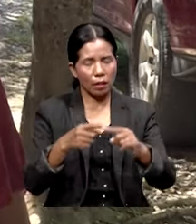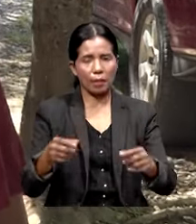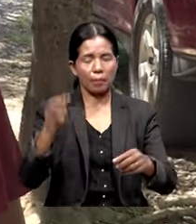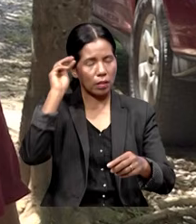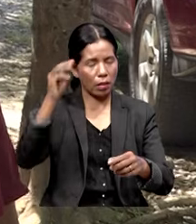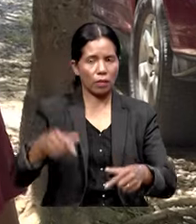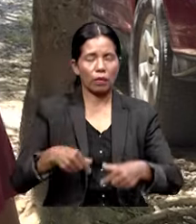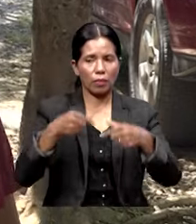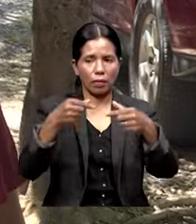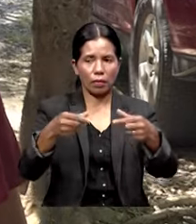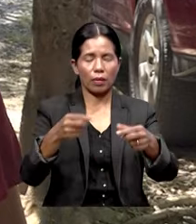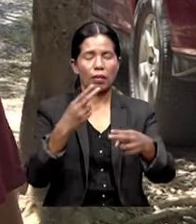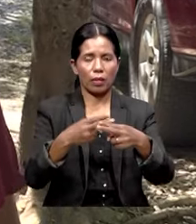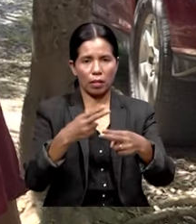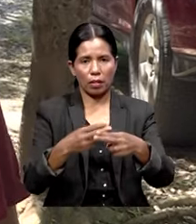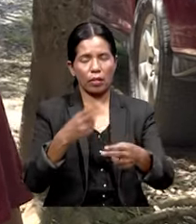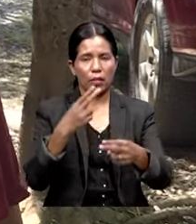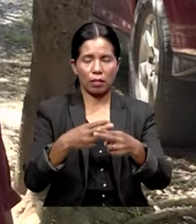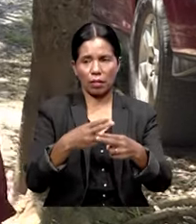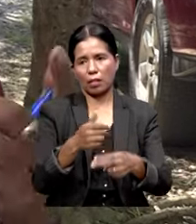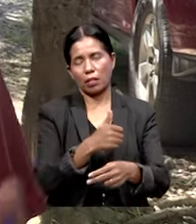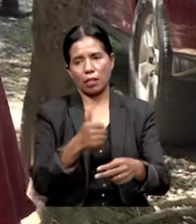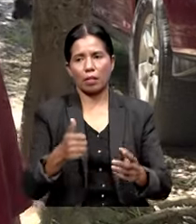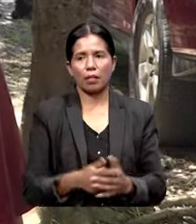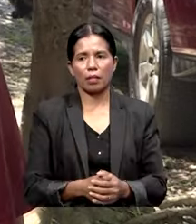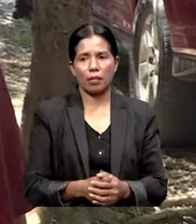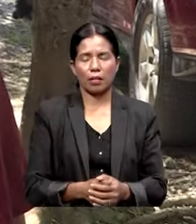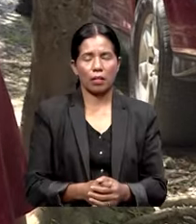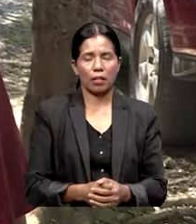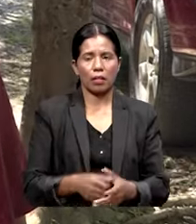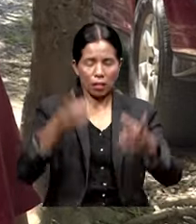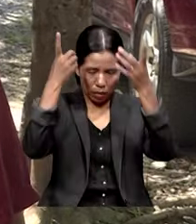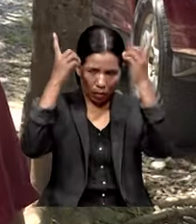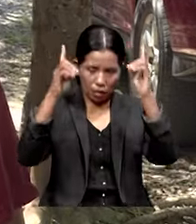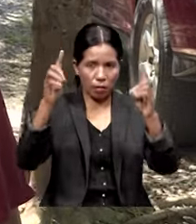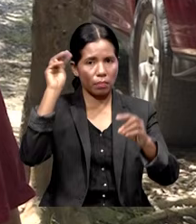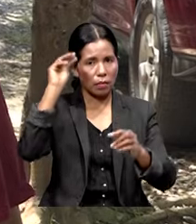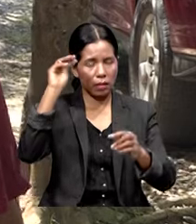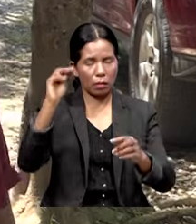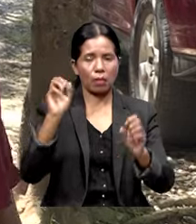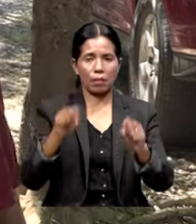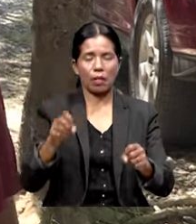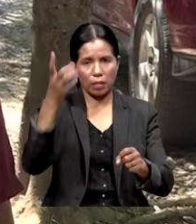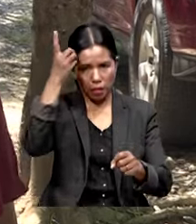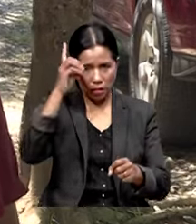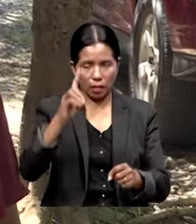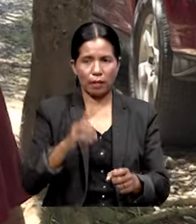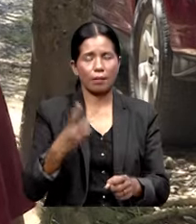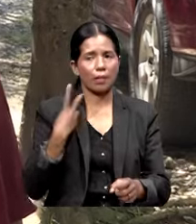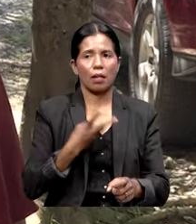narang bele foi da nega bele tau fal narang se luka né depende do ministério mas bele decide agora